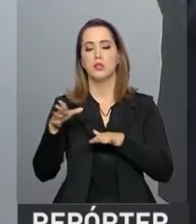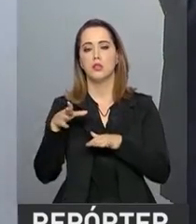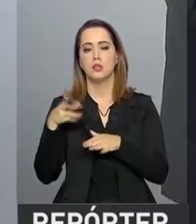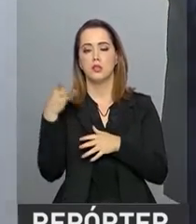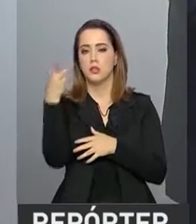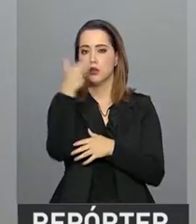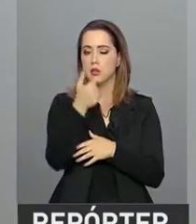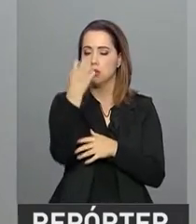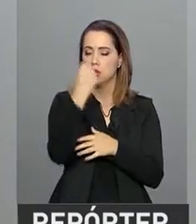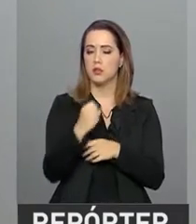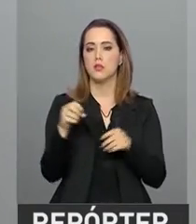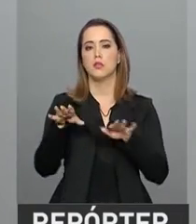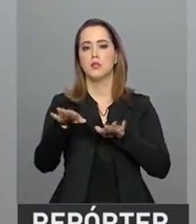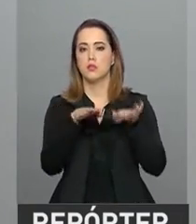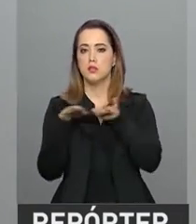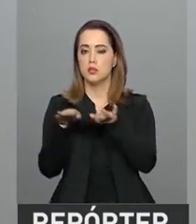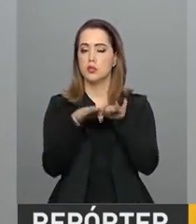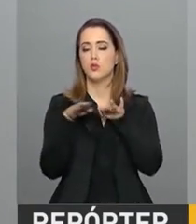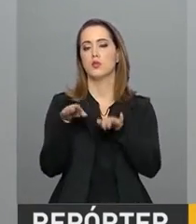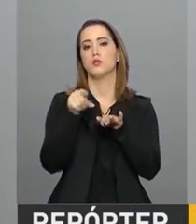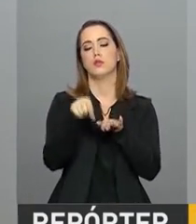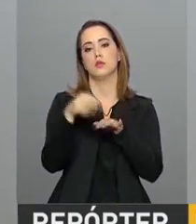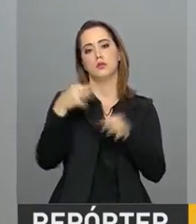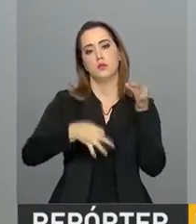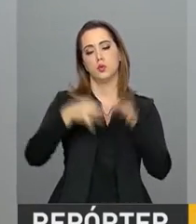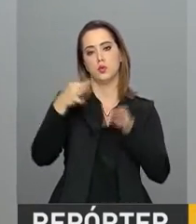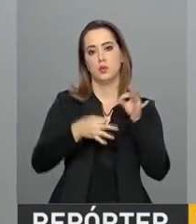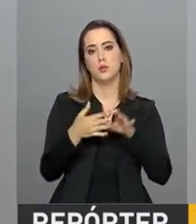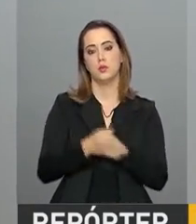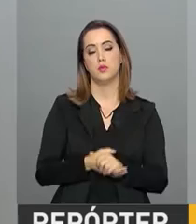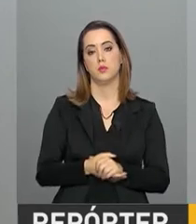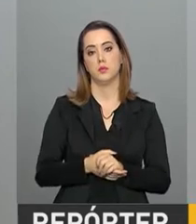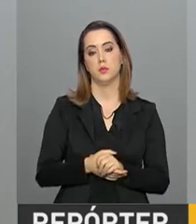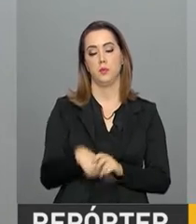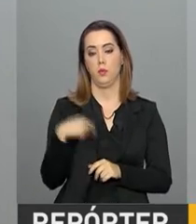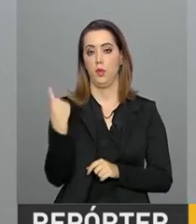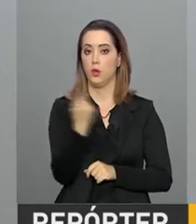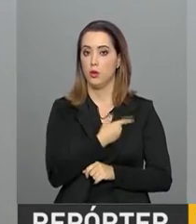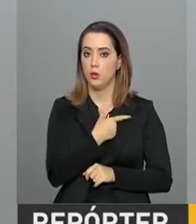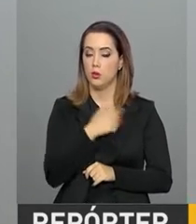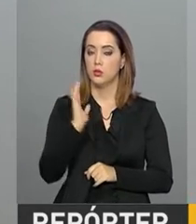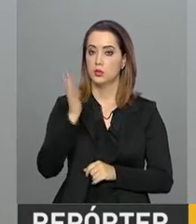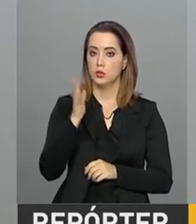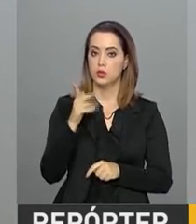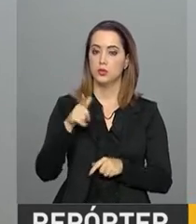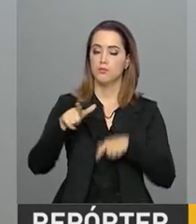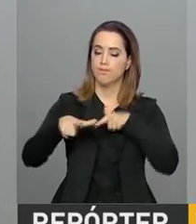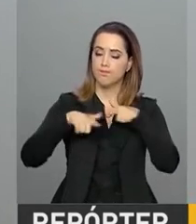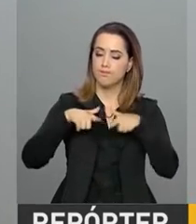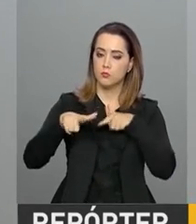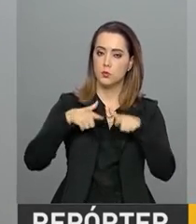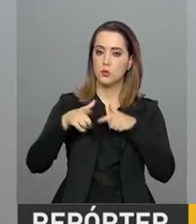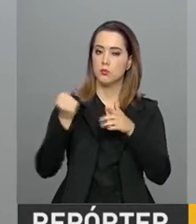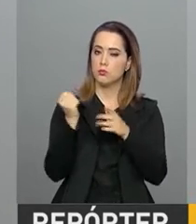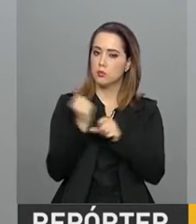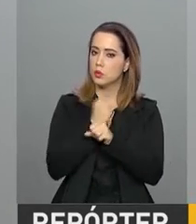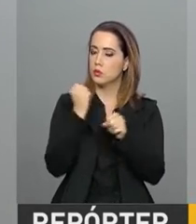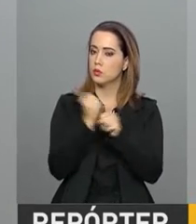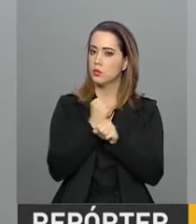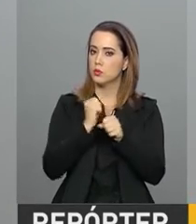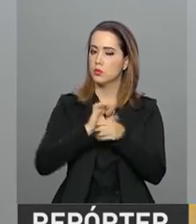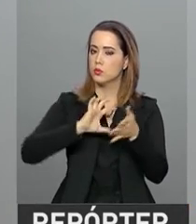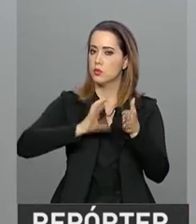equilíbrio julgamentos nós estamos construindo um banco de dados que serão formado